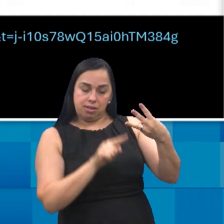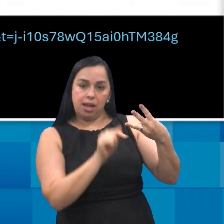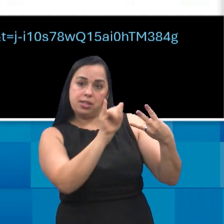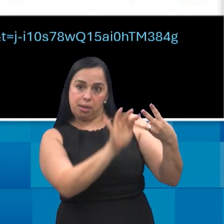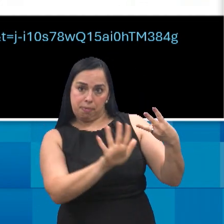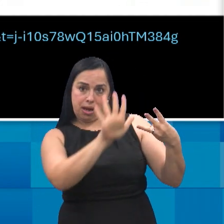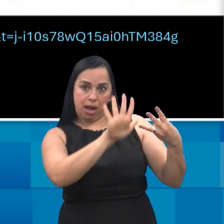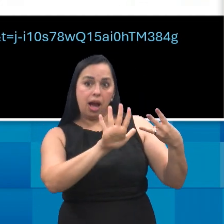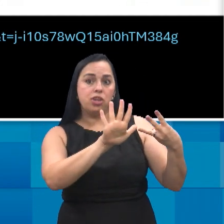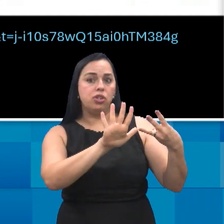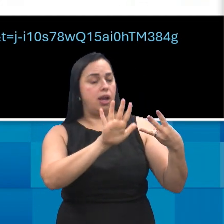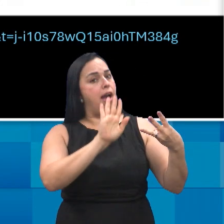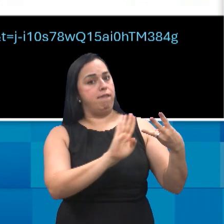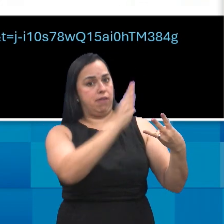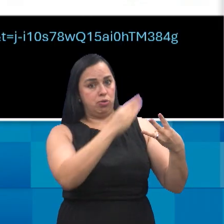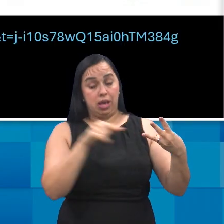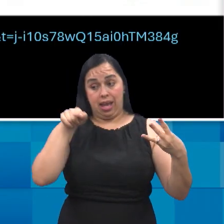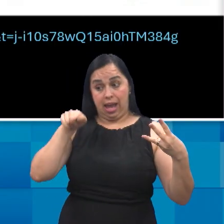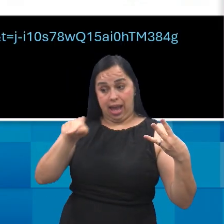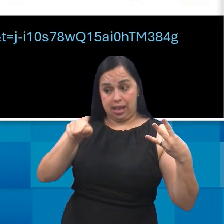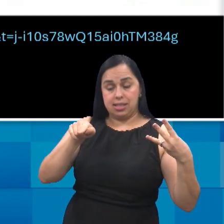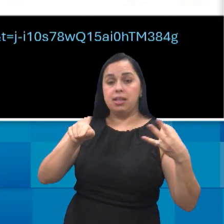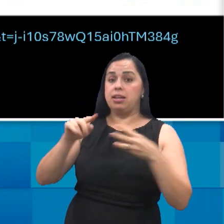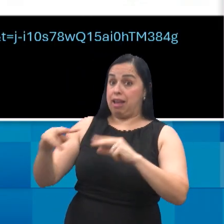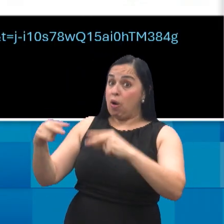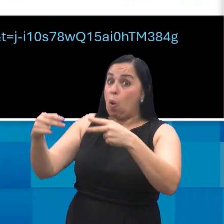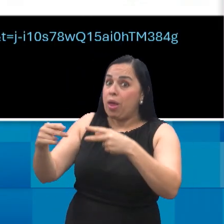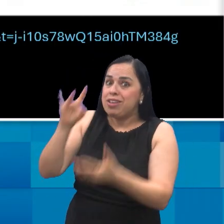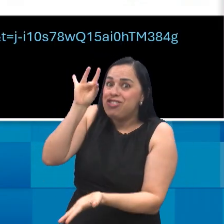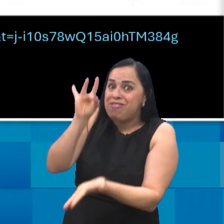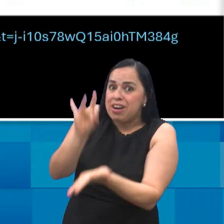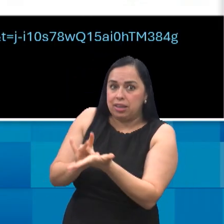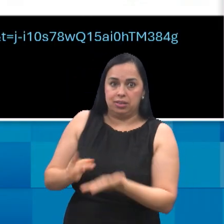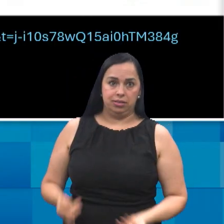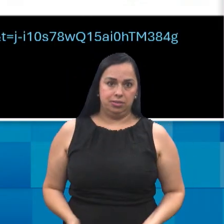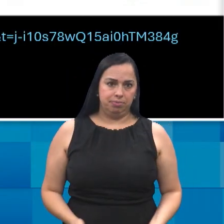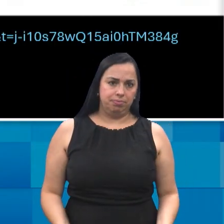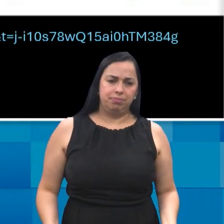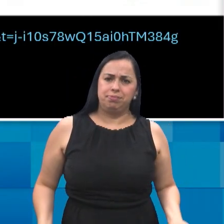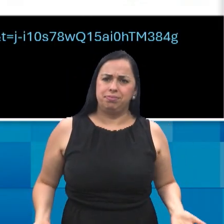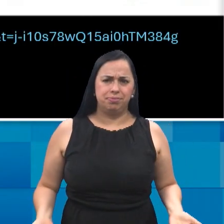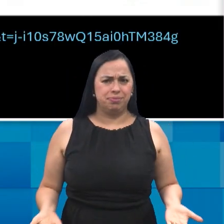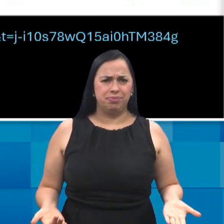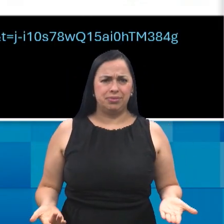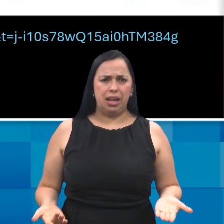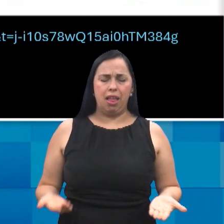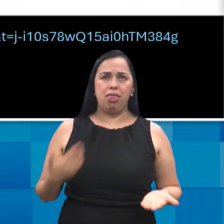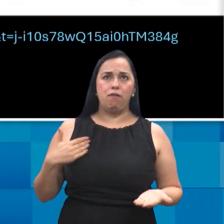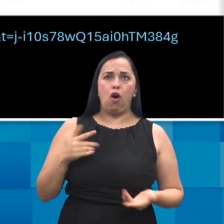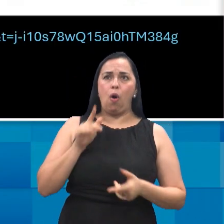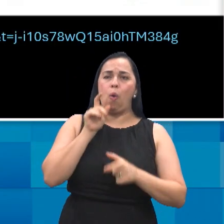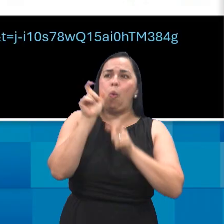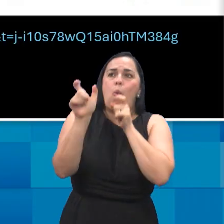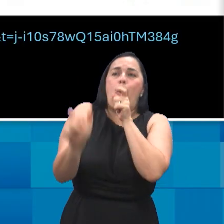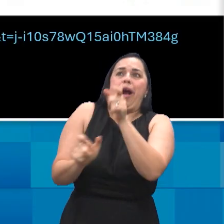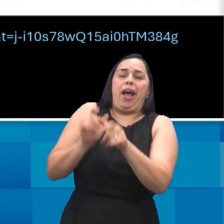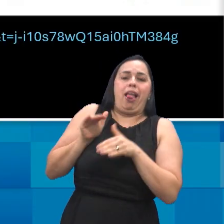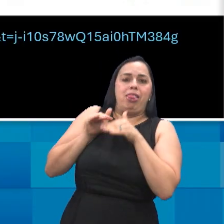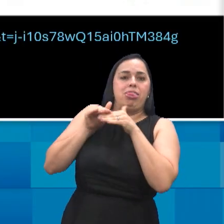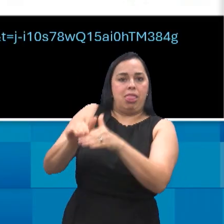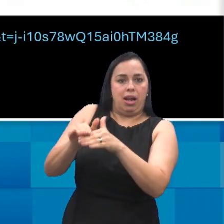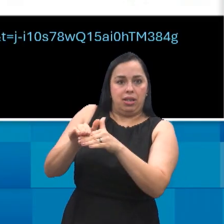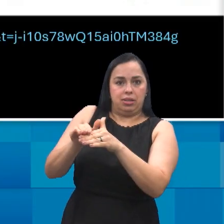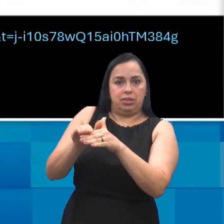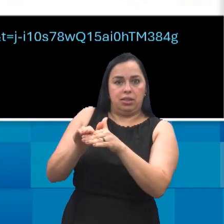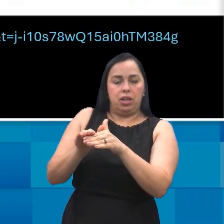atribuíram. Aquela não. Aquela tem um link que você pode acessar. Eu não vou fazer uma crítica ao parlamentar, discordo da